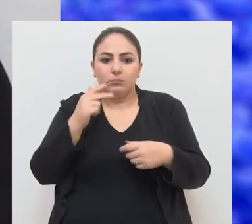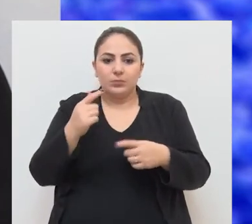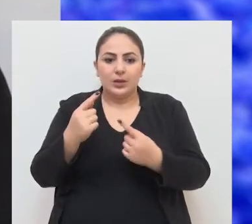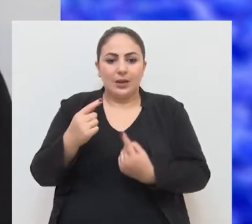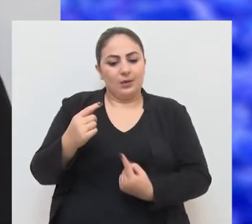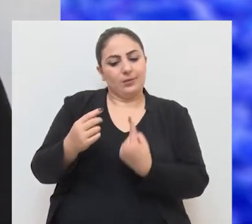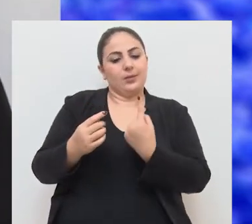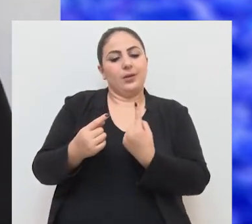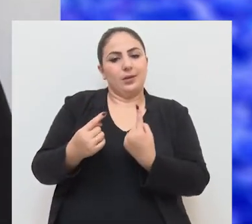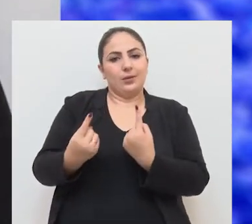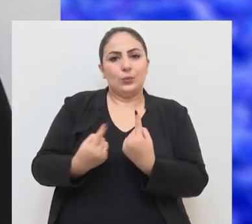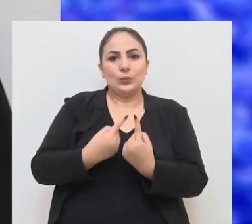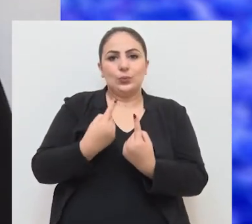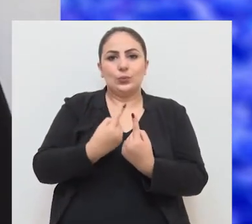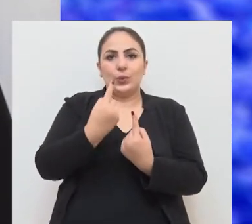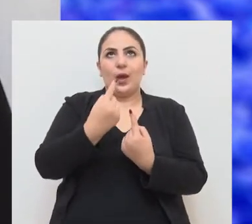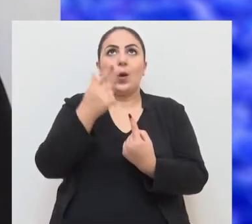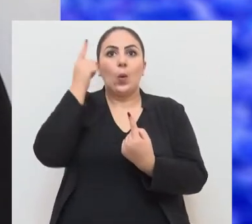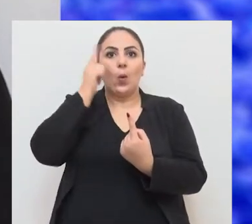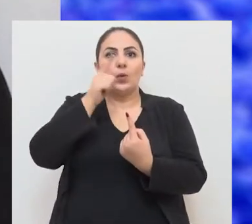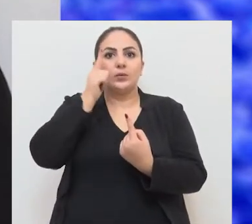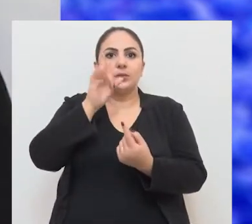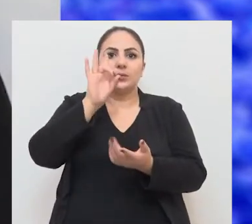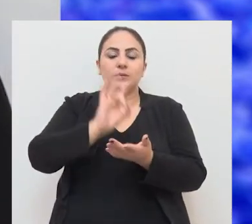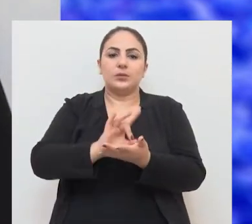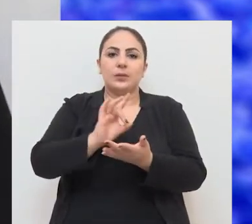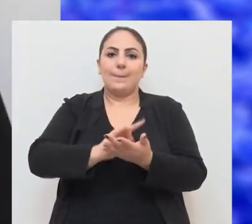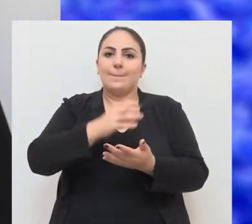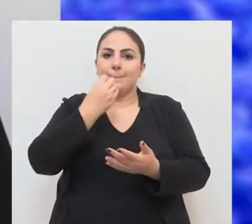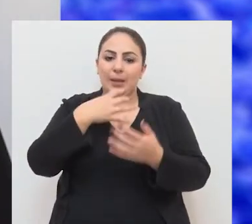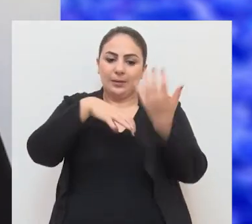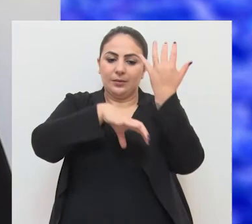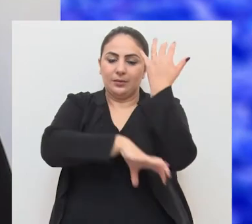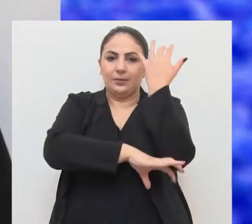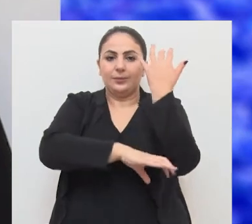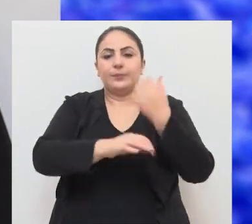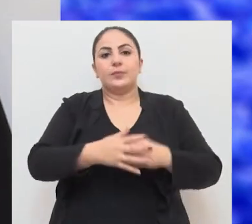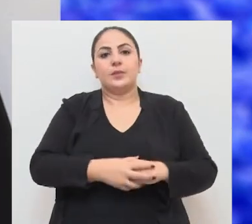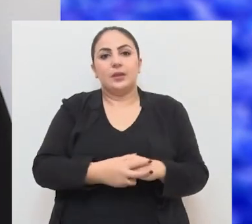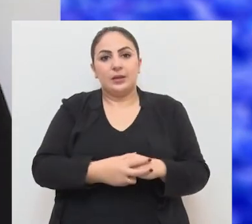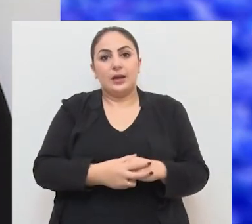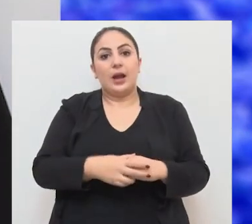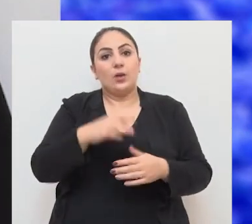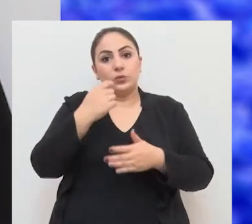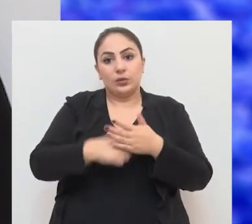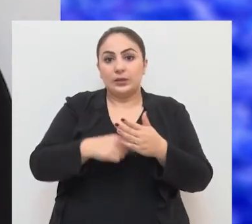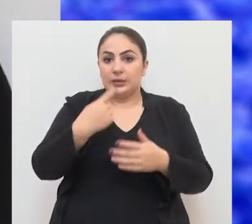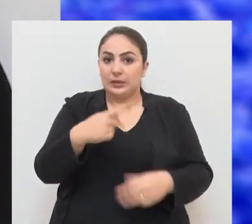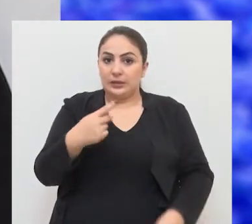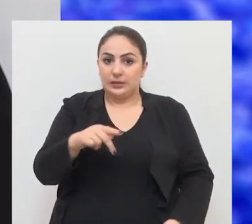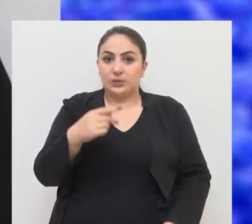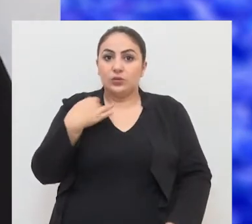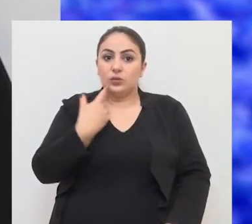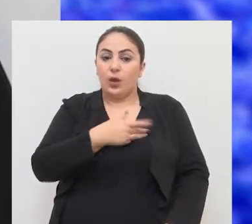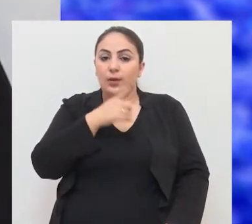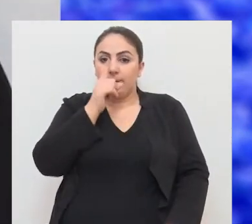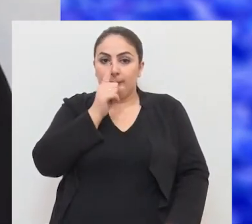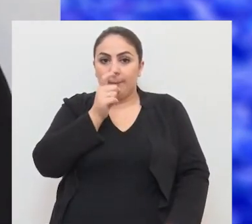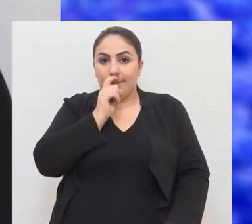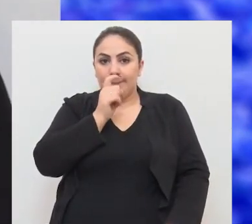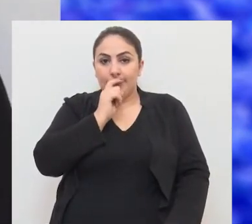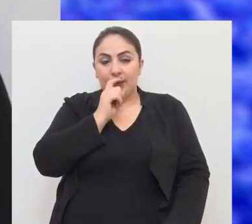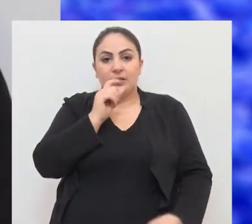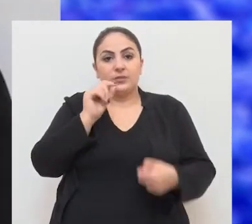do lado, amarrada a ela, até que ela consiga fixar bem suas raízes. E autoridade é isso, nós pais vamos ser